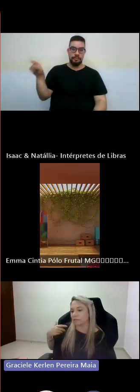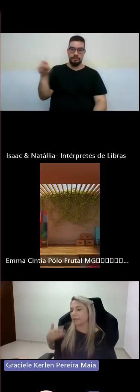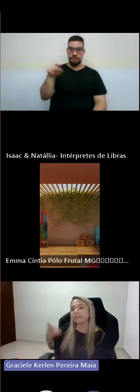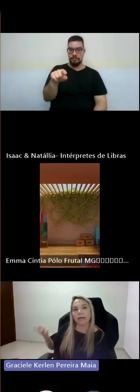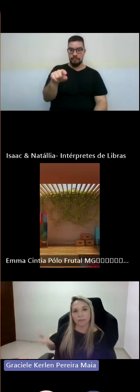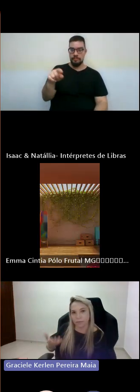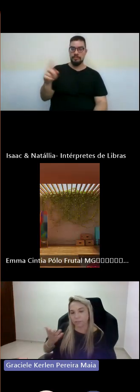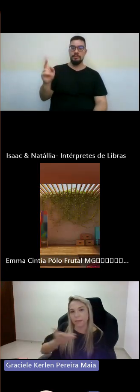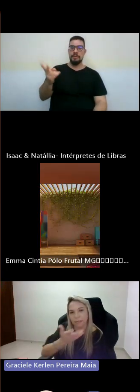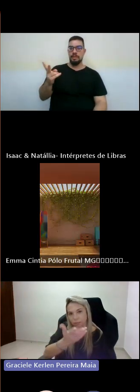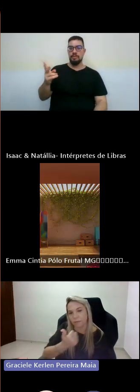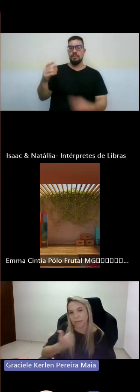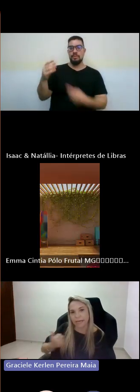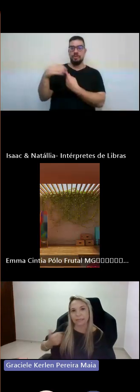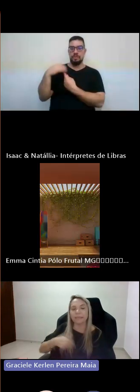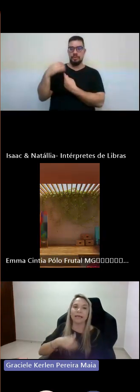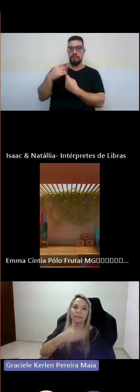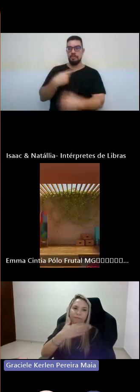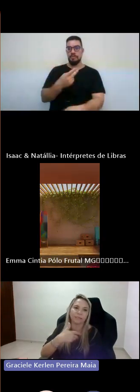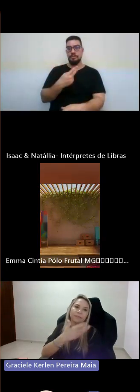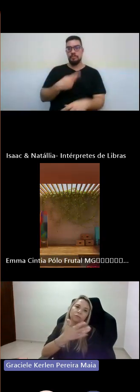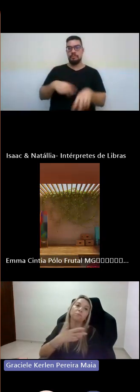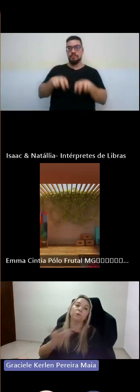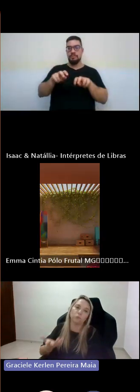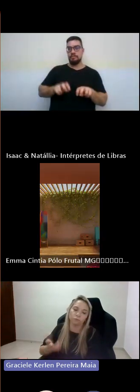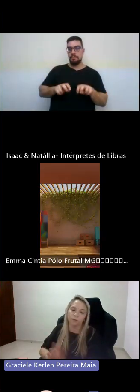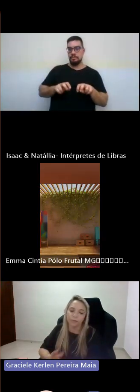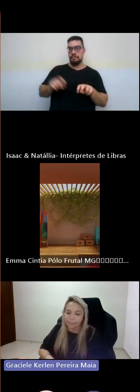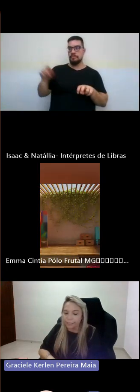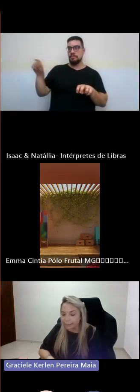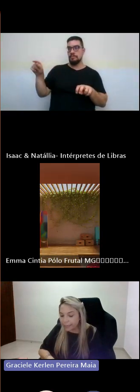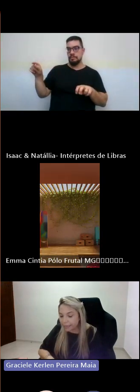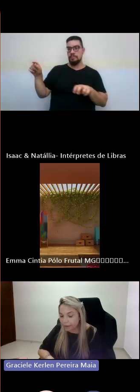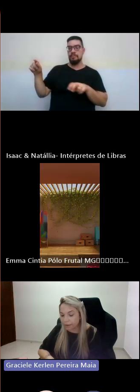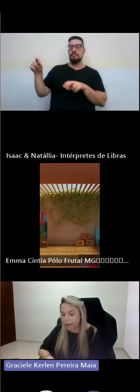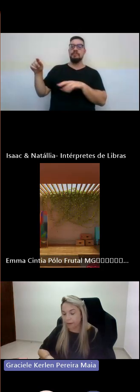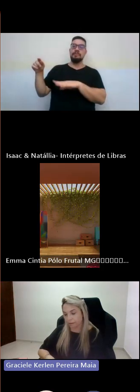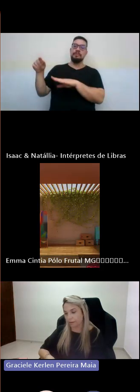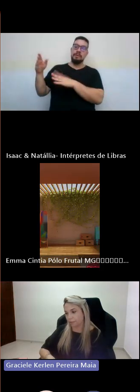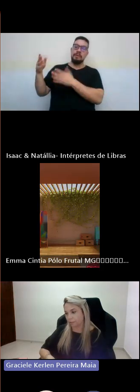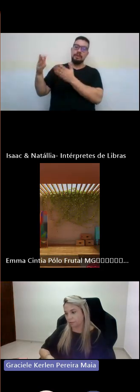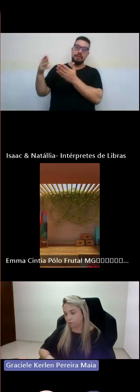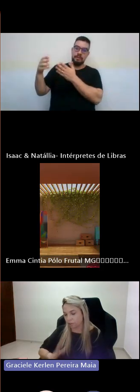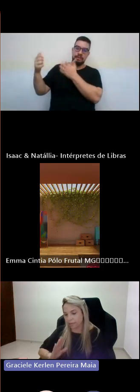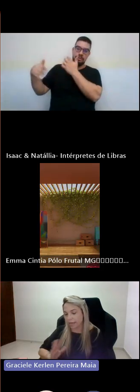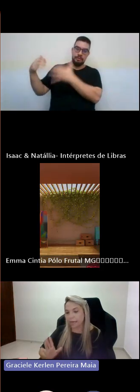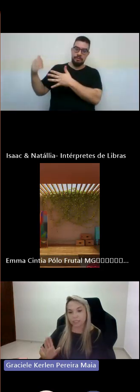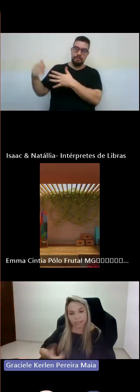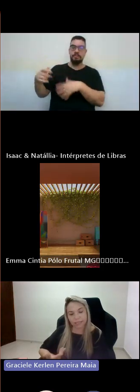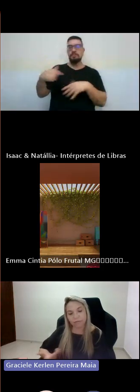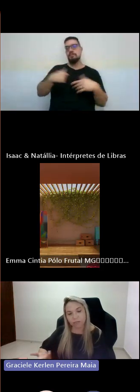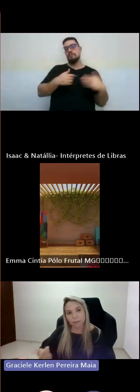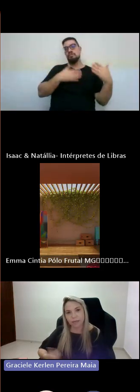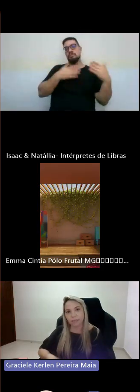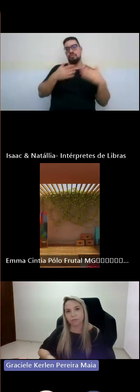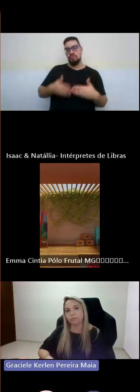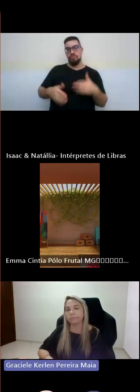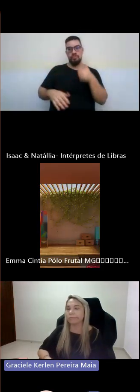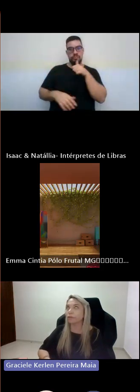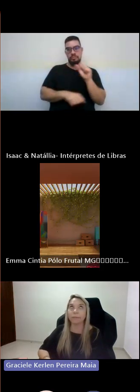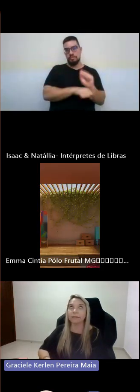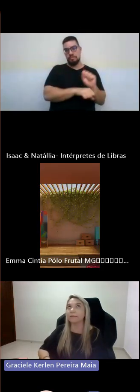estávamos sentados esperando para ele atender, ele estava atendendo um por um. E aí eu cheguei, ela já estava